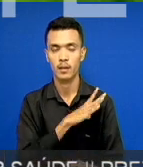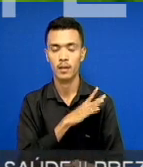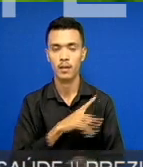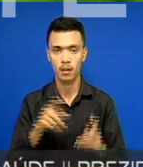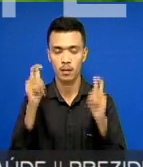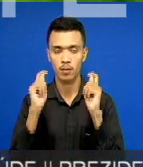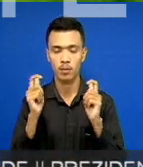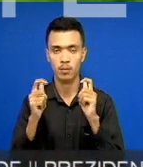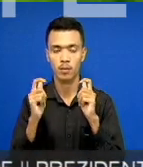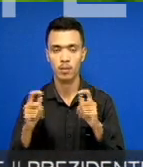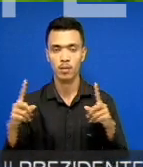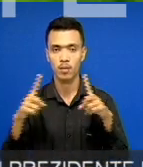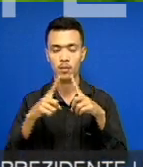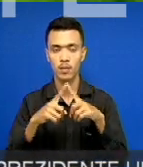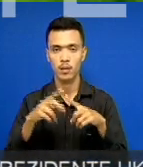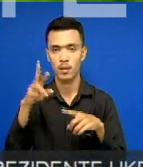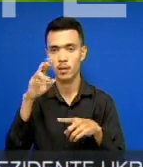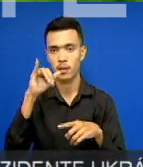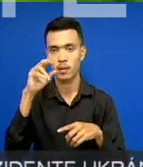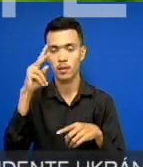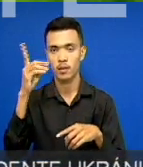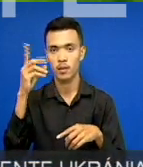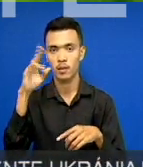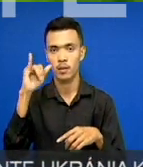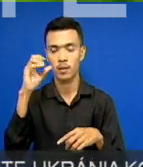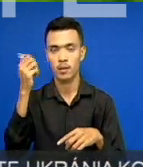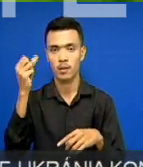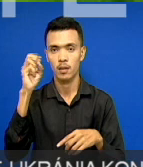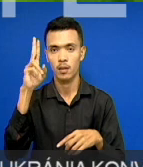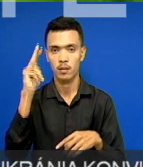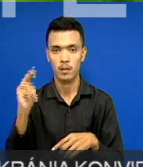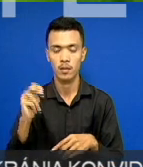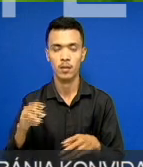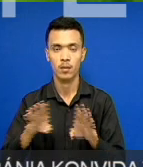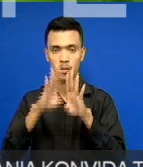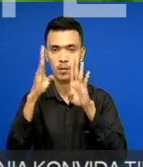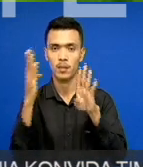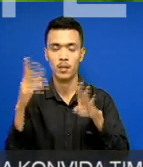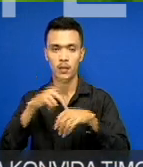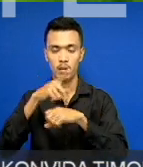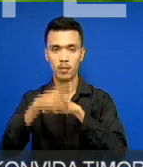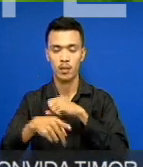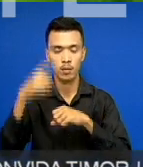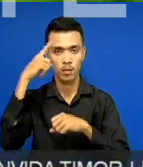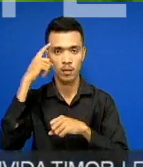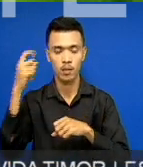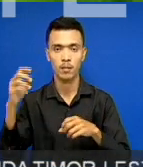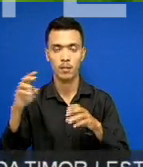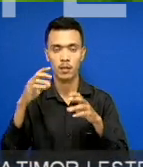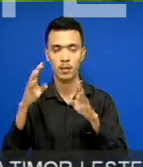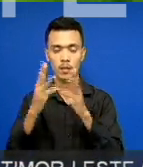teste de radiação. Também o ramata é mono, foi impacto também de ser